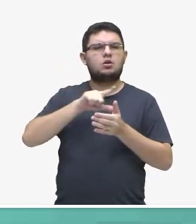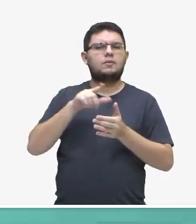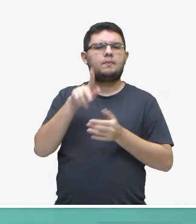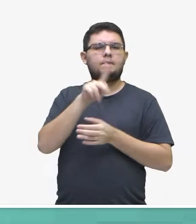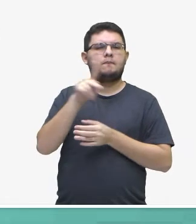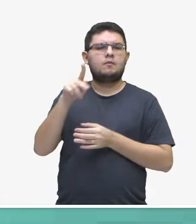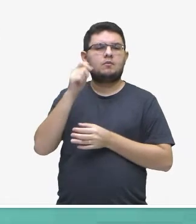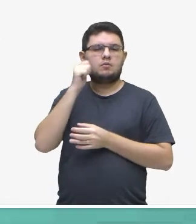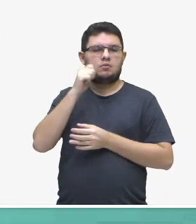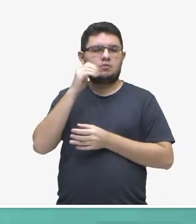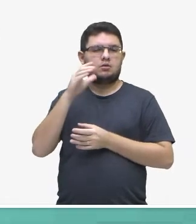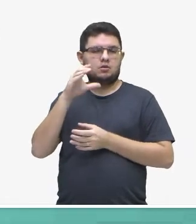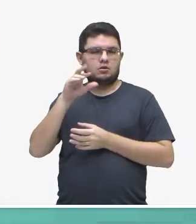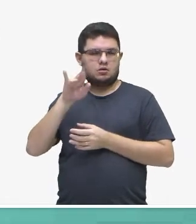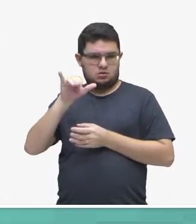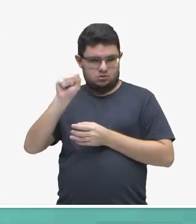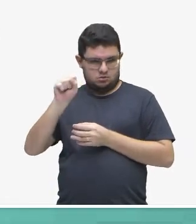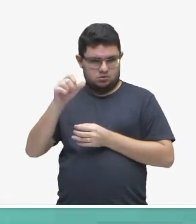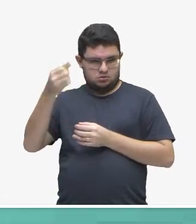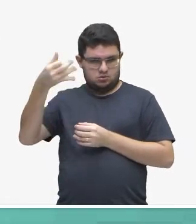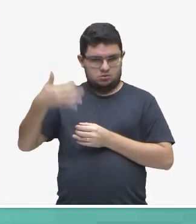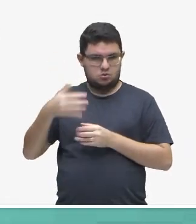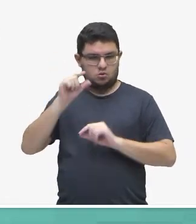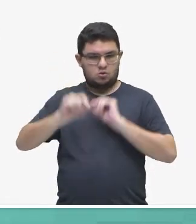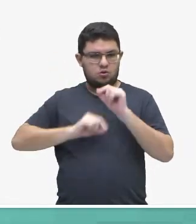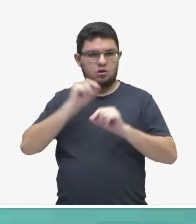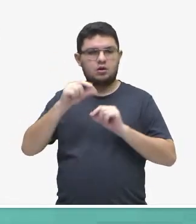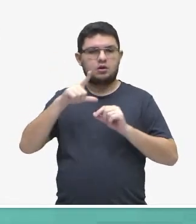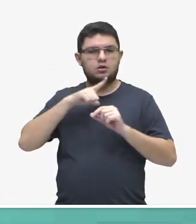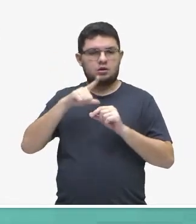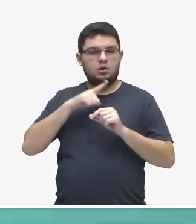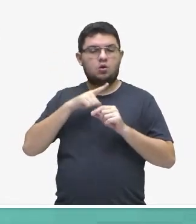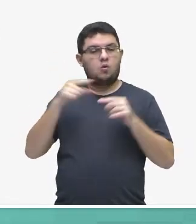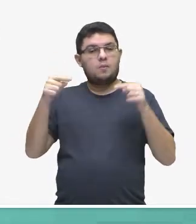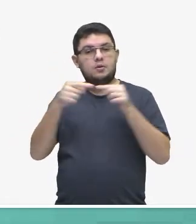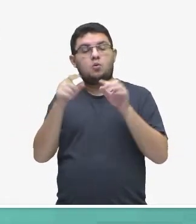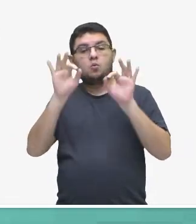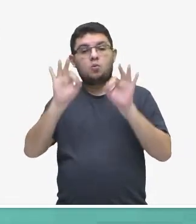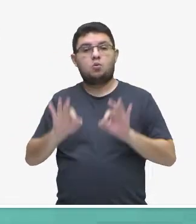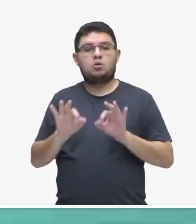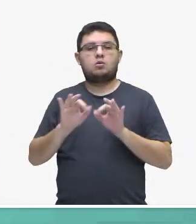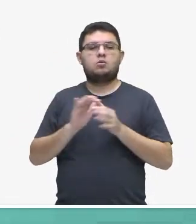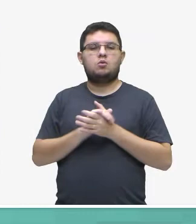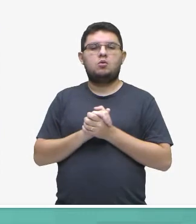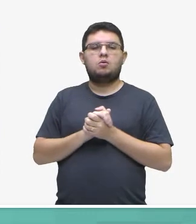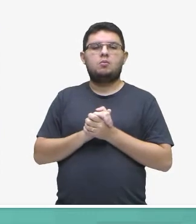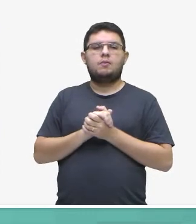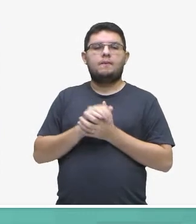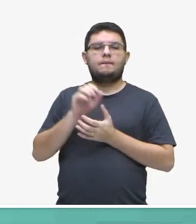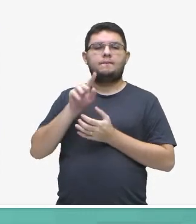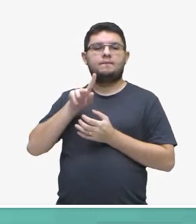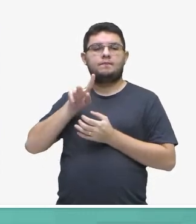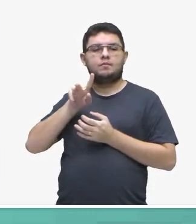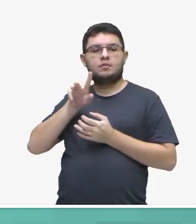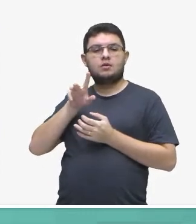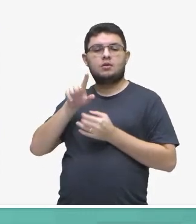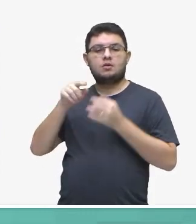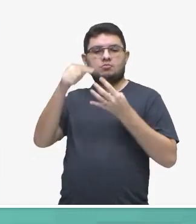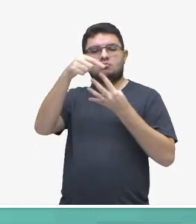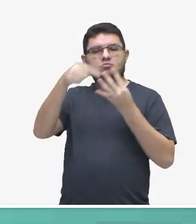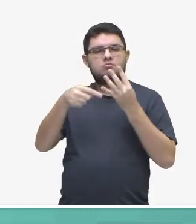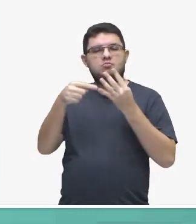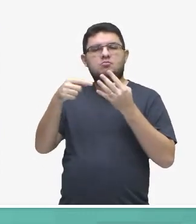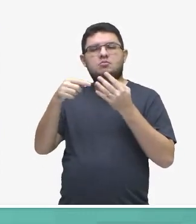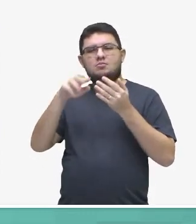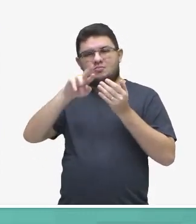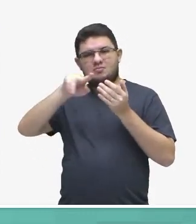age words, né? Que são as palavras de WH com o auxiliar do, né? Agora nós